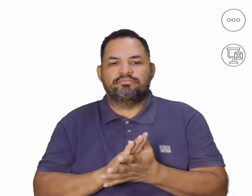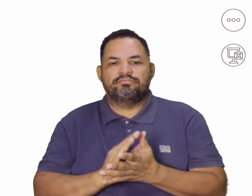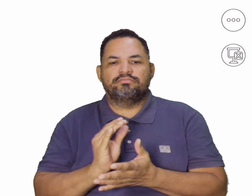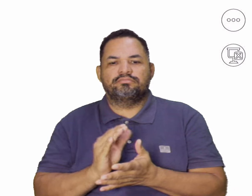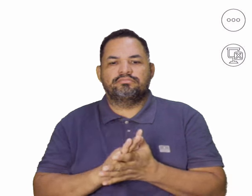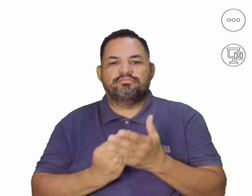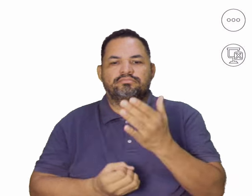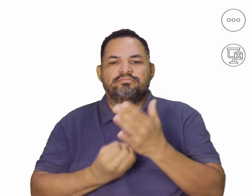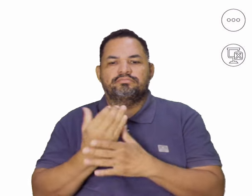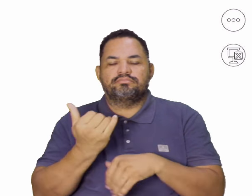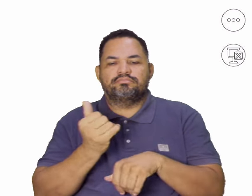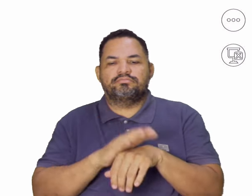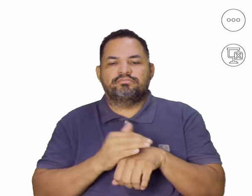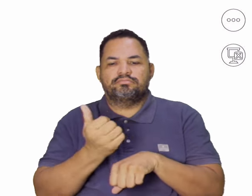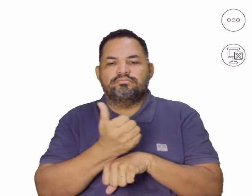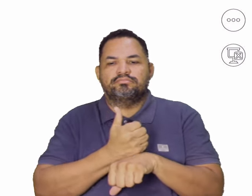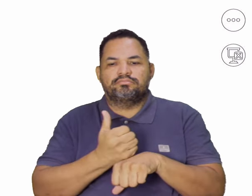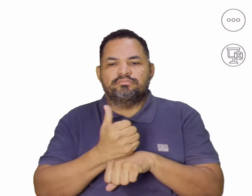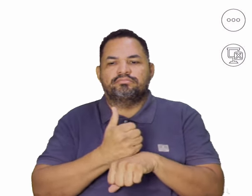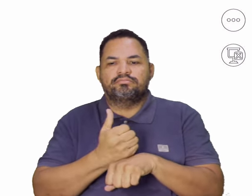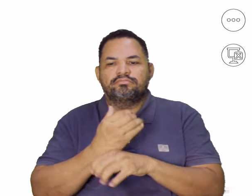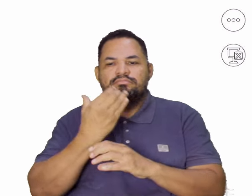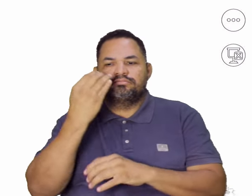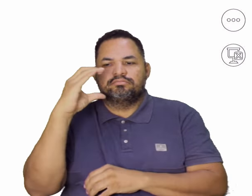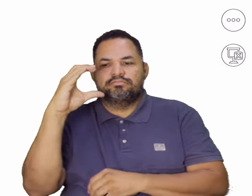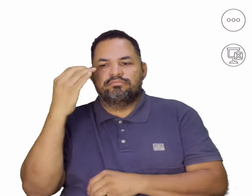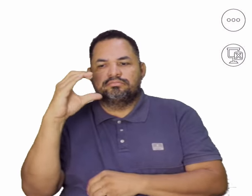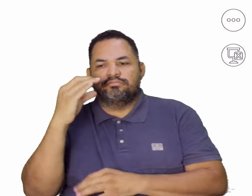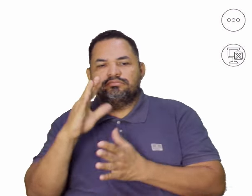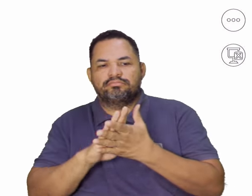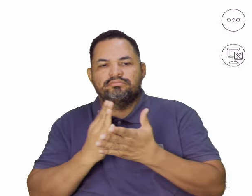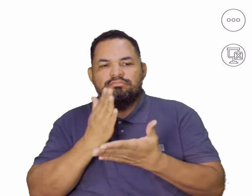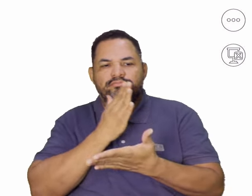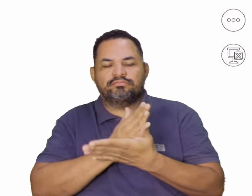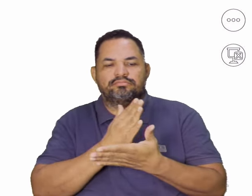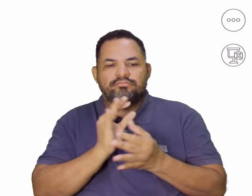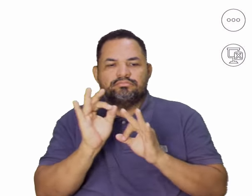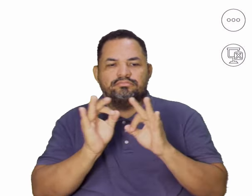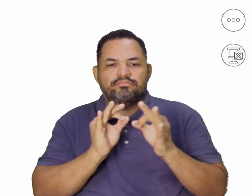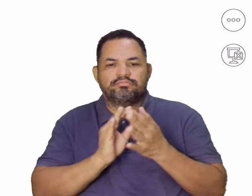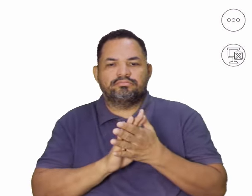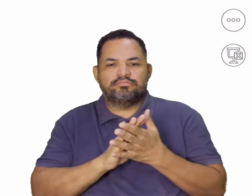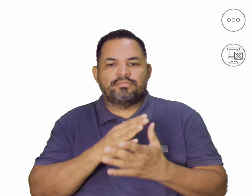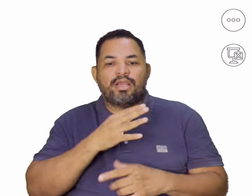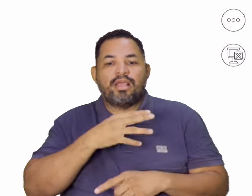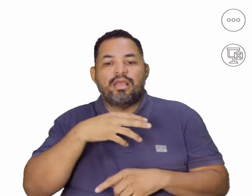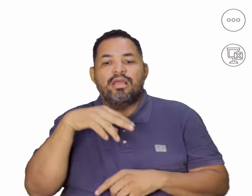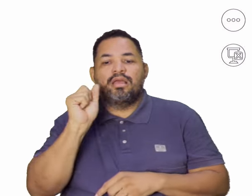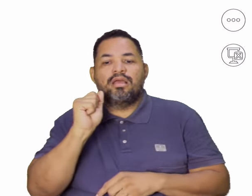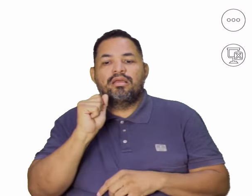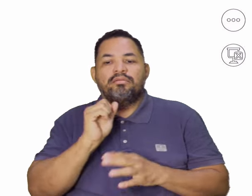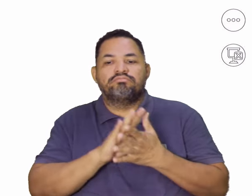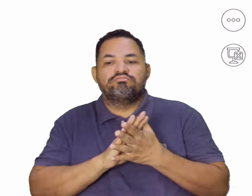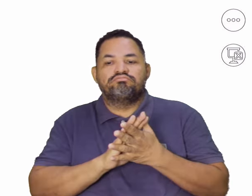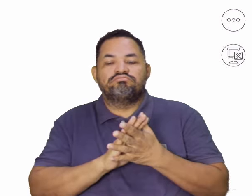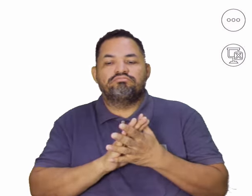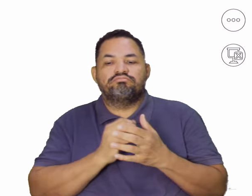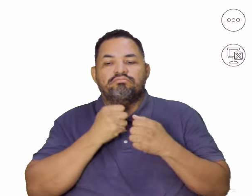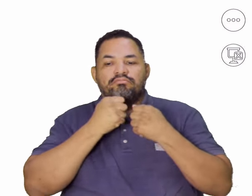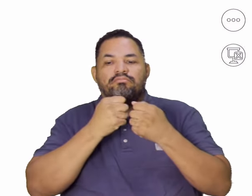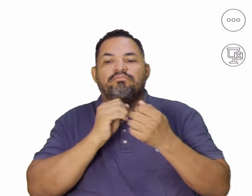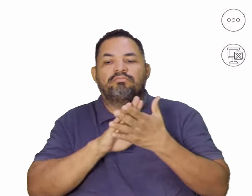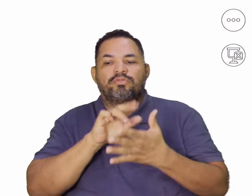C cientista que dividiu com marido Pier kur be o prêmio Nobel de Física de 1903 pelas pesquisas de